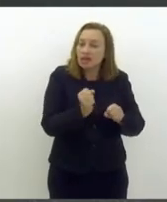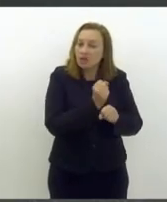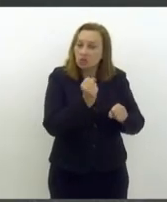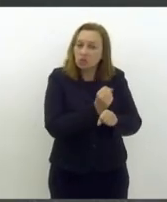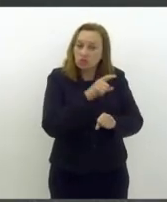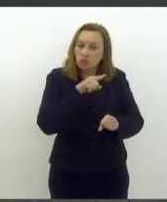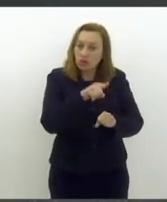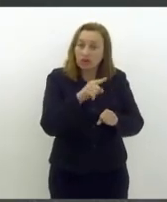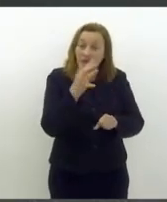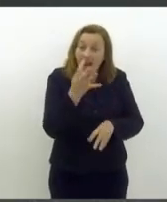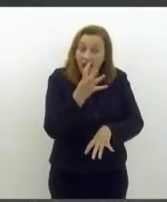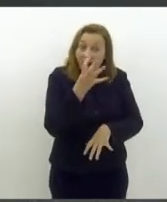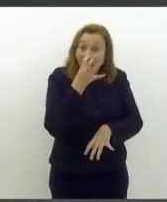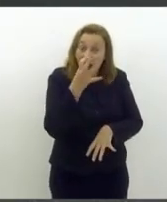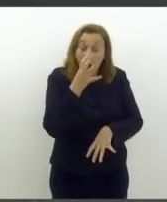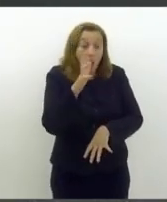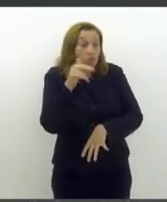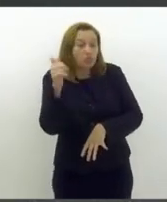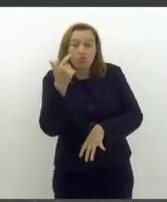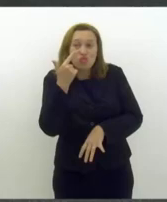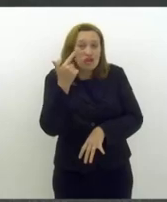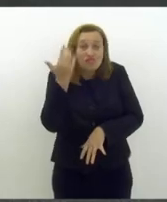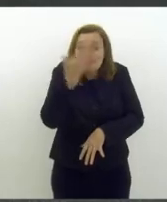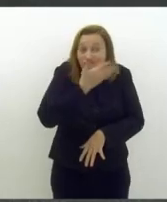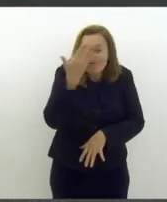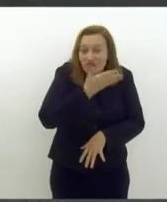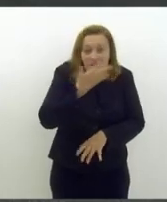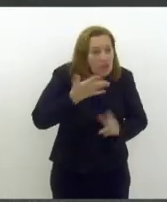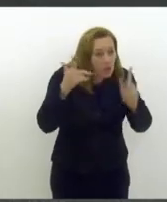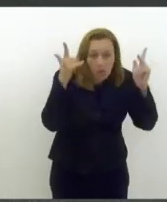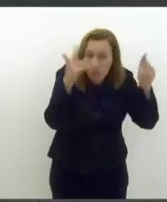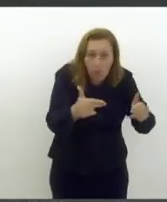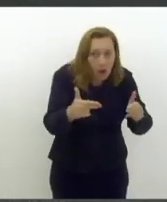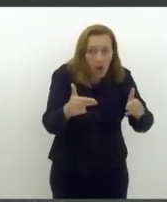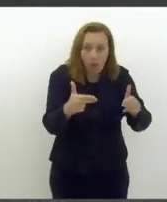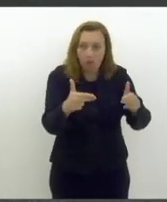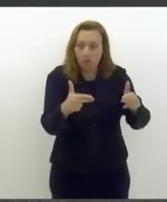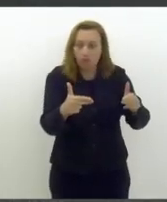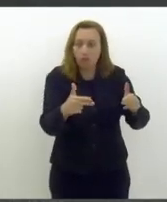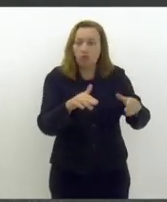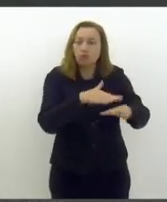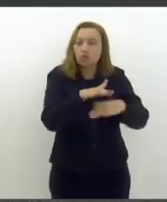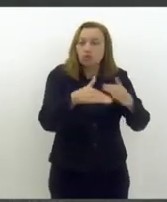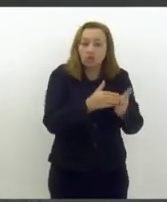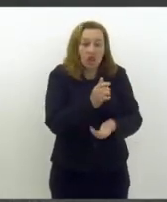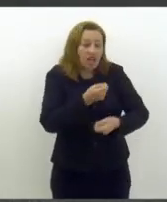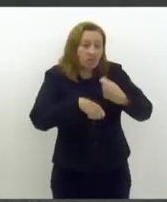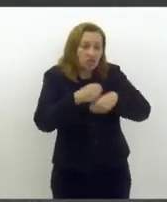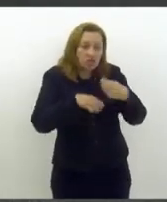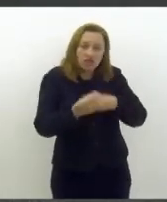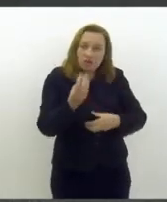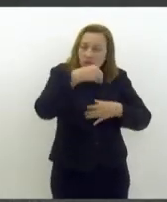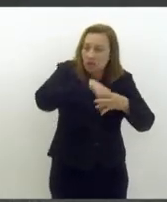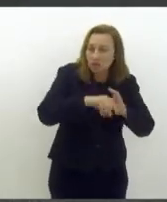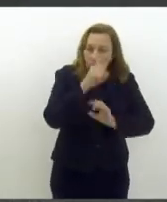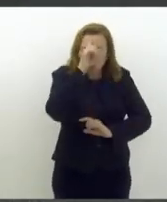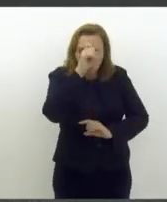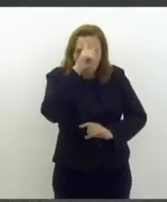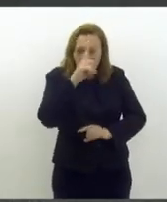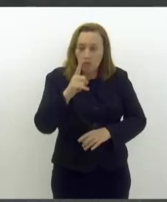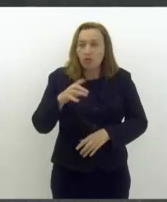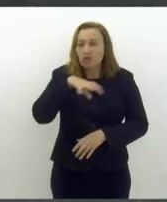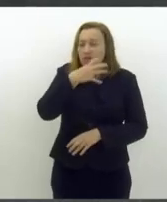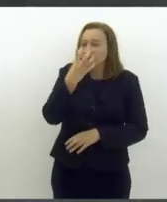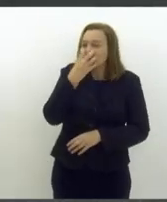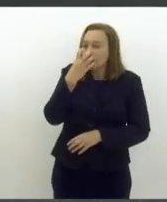é de encantar mesmo eu nunca tinha visto alguma coisa assim como todo operacional dentro do hospital os animais entram por